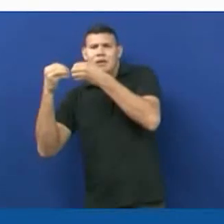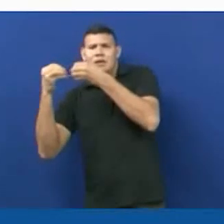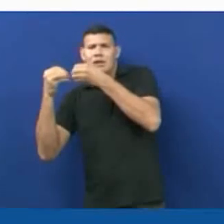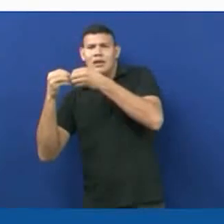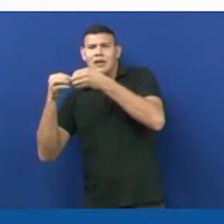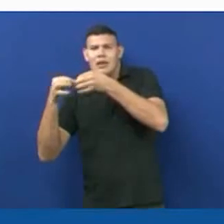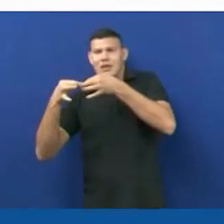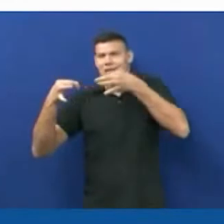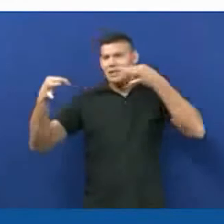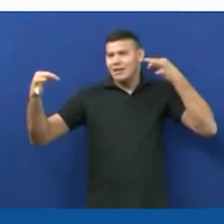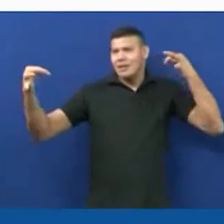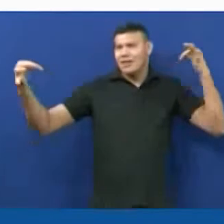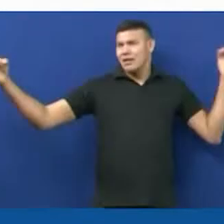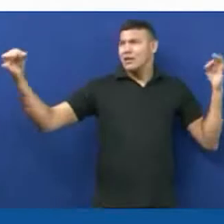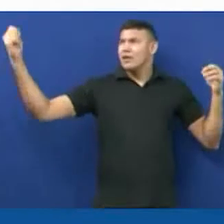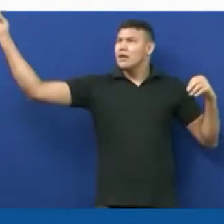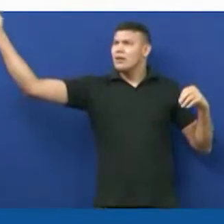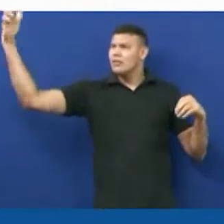do Sol